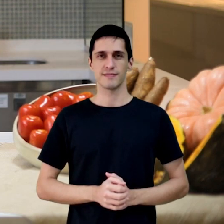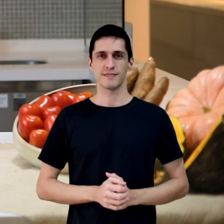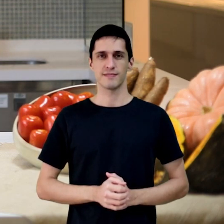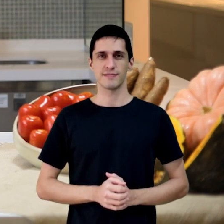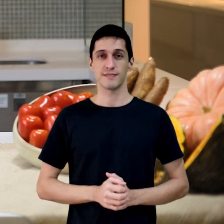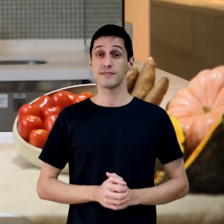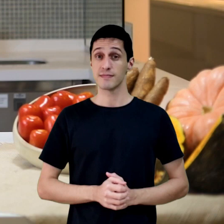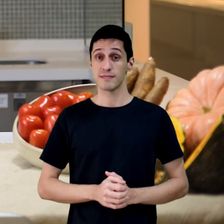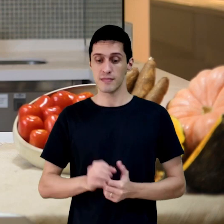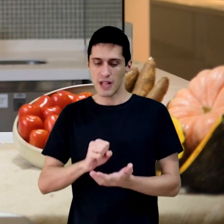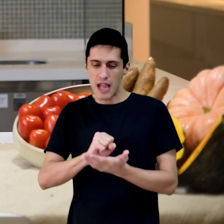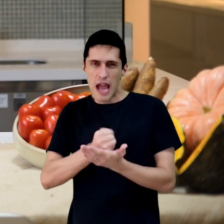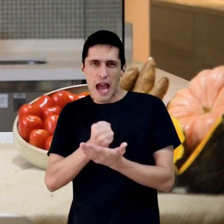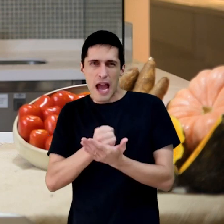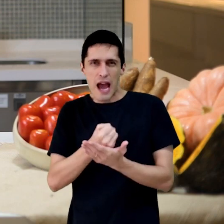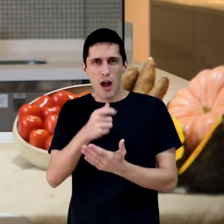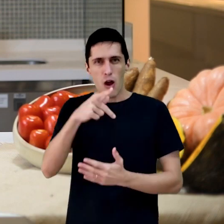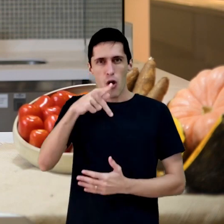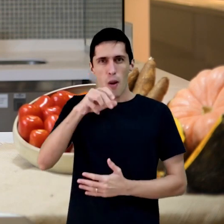o alho poró.